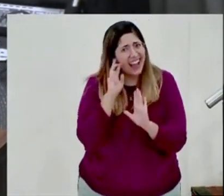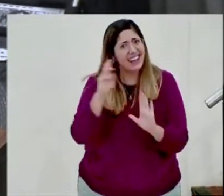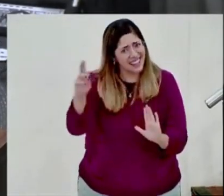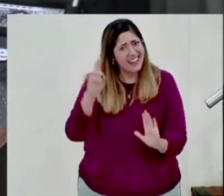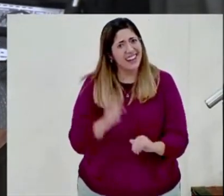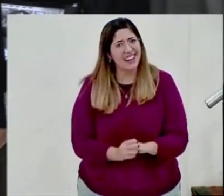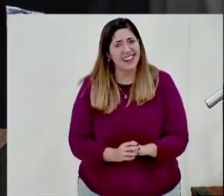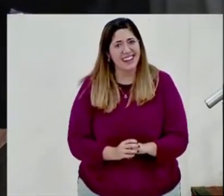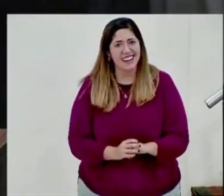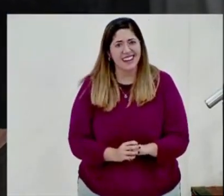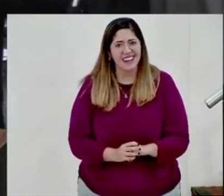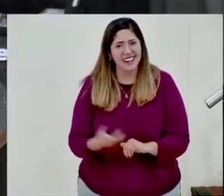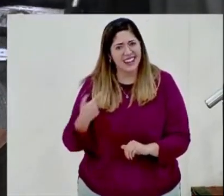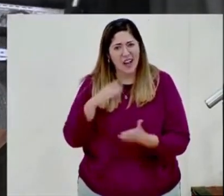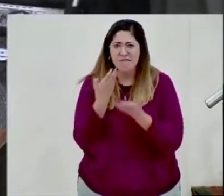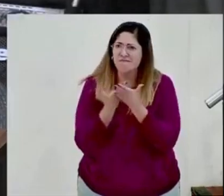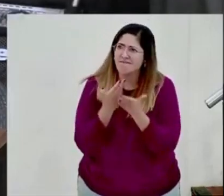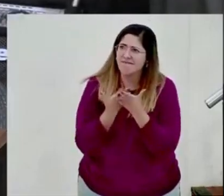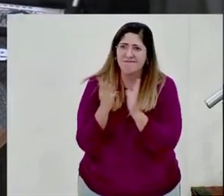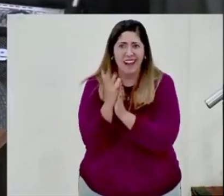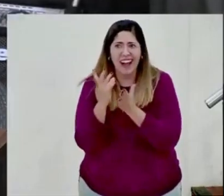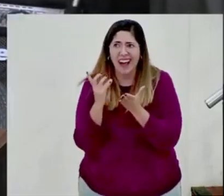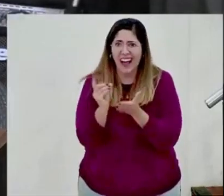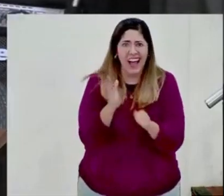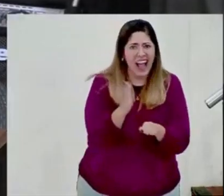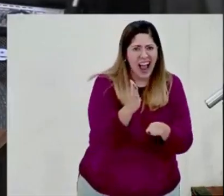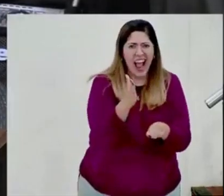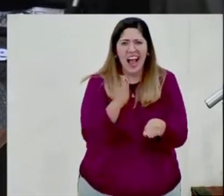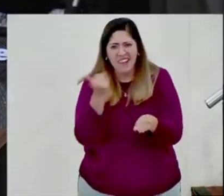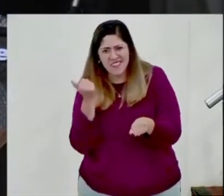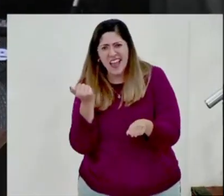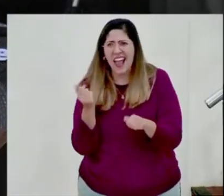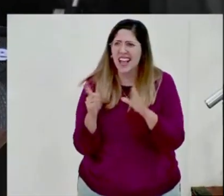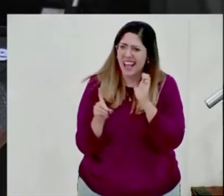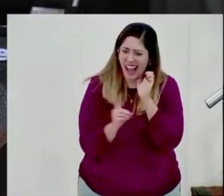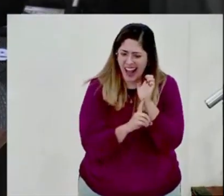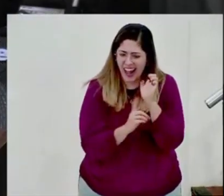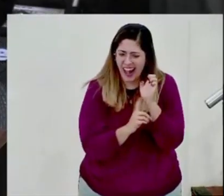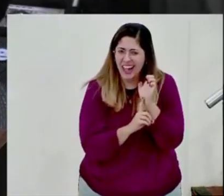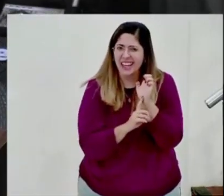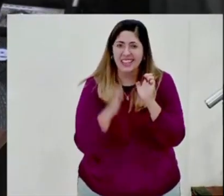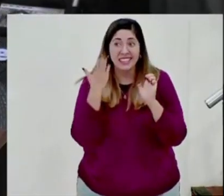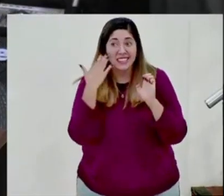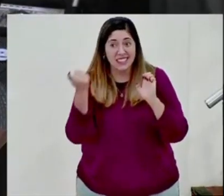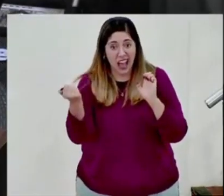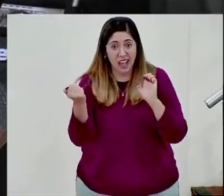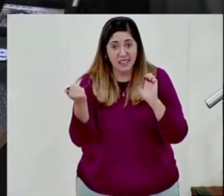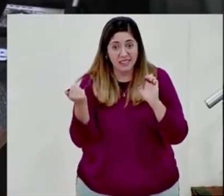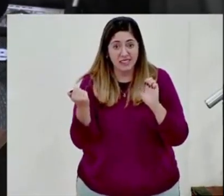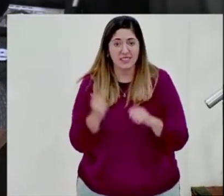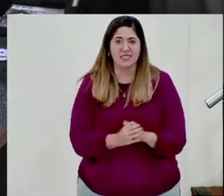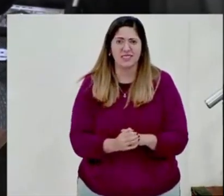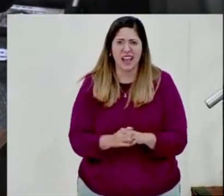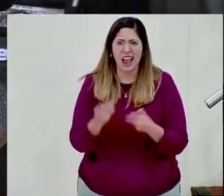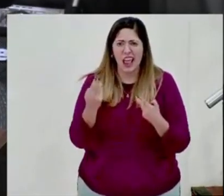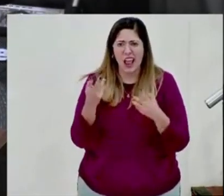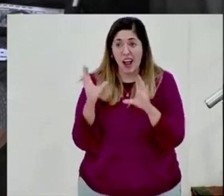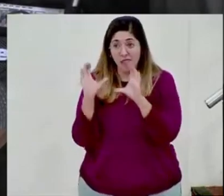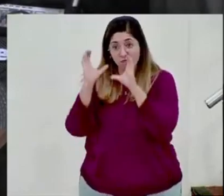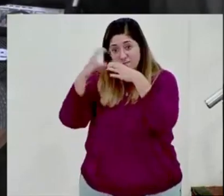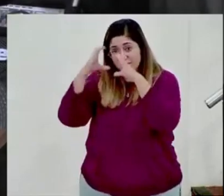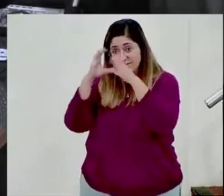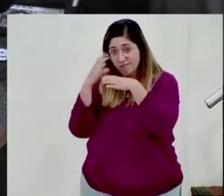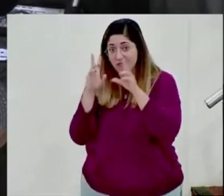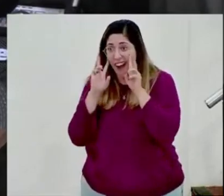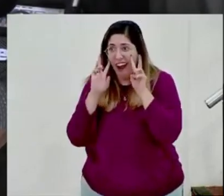Então, irmão, estude a Bíblia. Venha para a aula da escola dominical, saiba, você está tendo uma lente para compreender a realidade